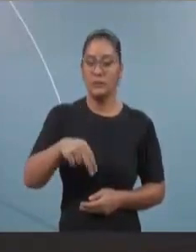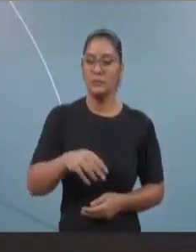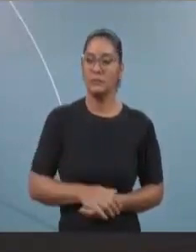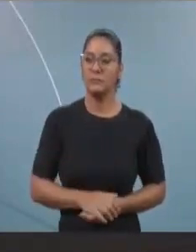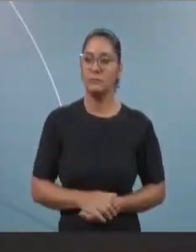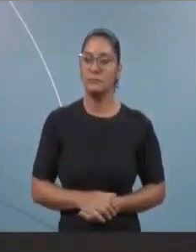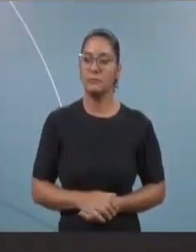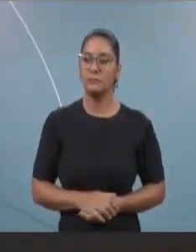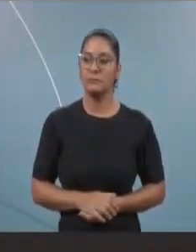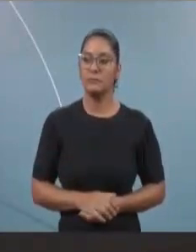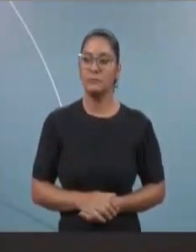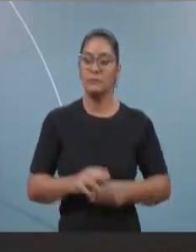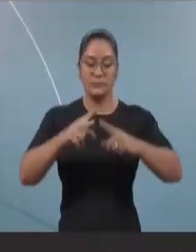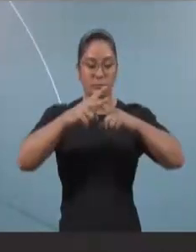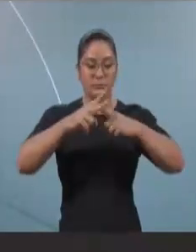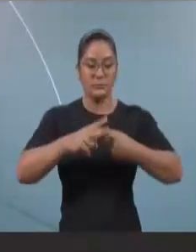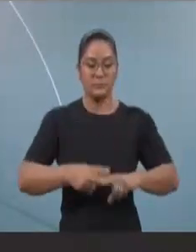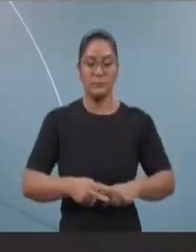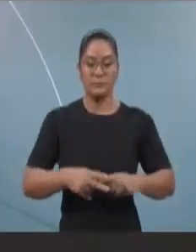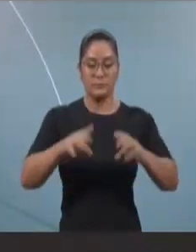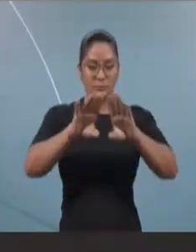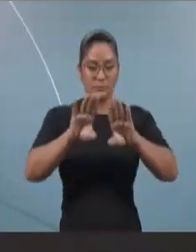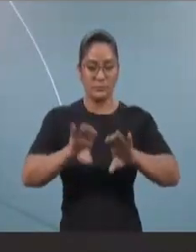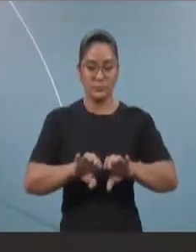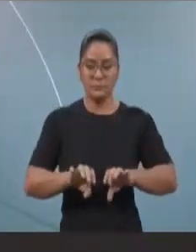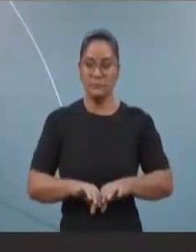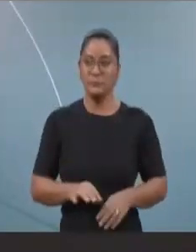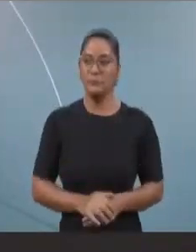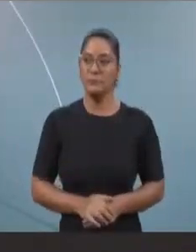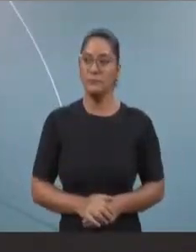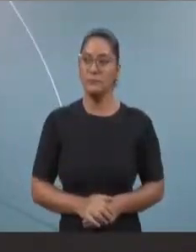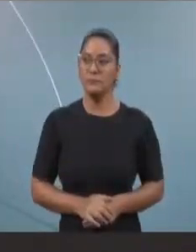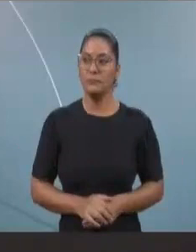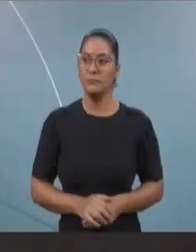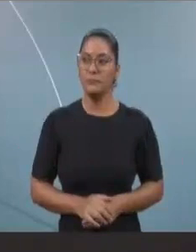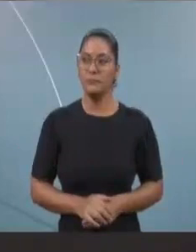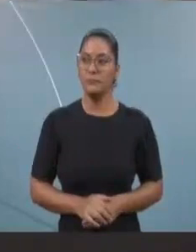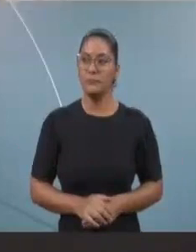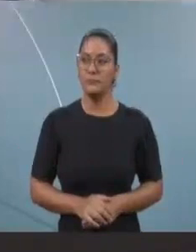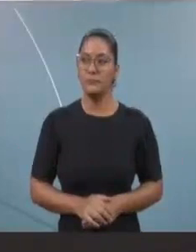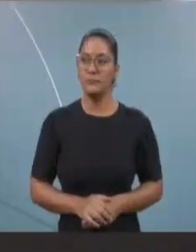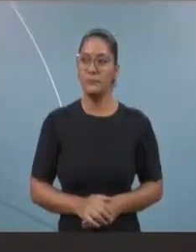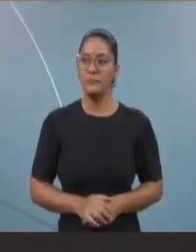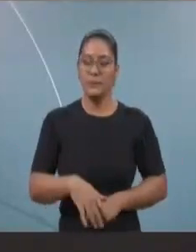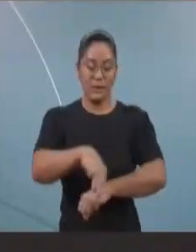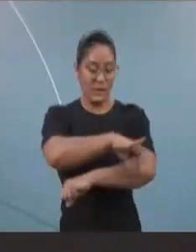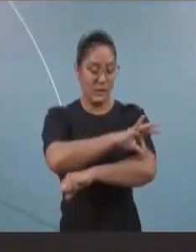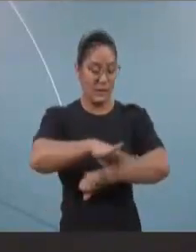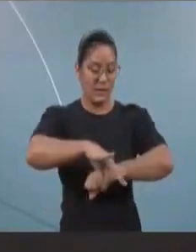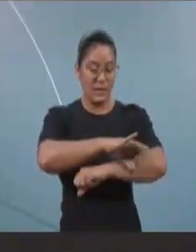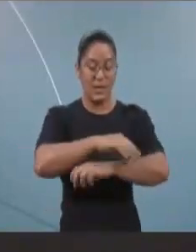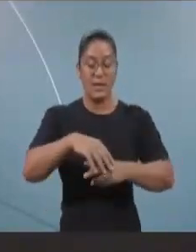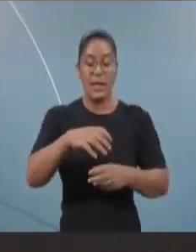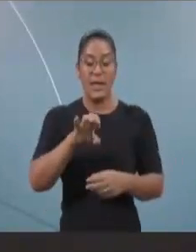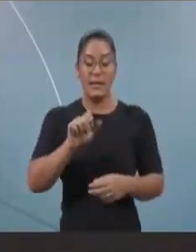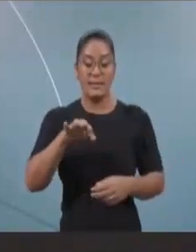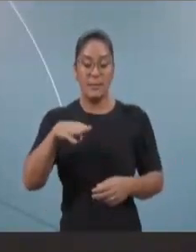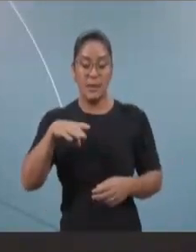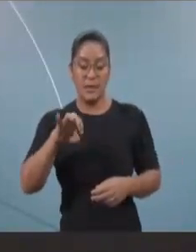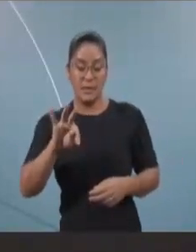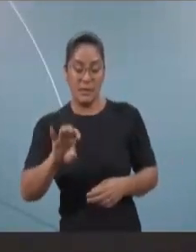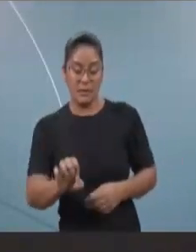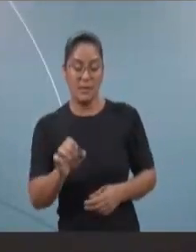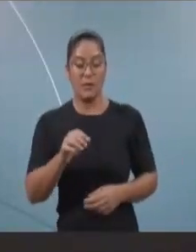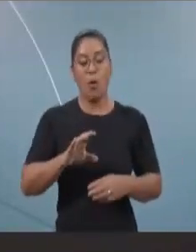Natal reforma estrutural também da Escola Estadual arquiteta elizabe que é situada no